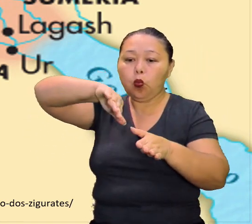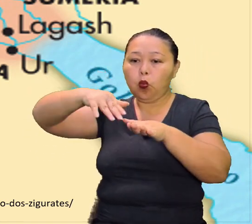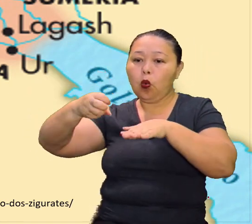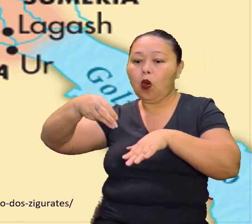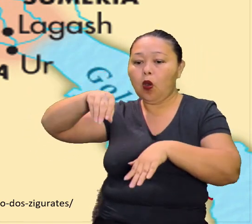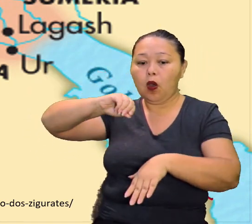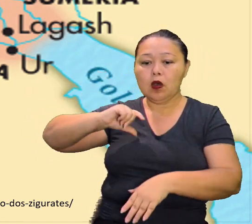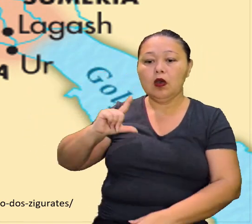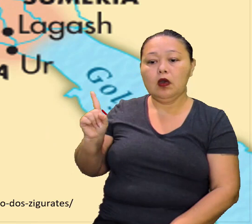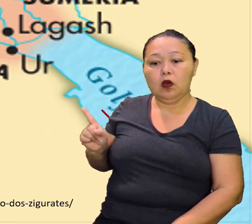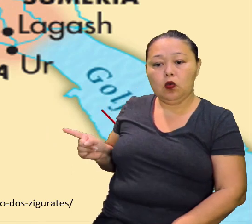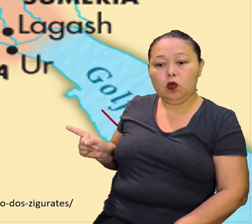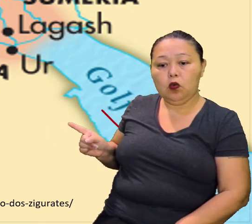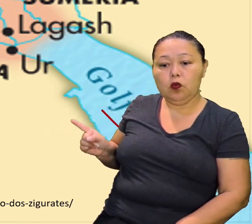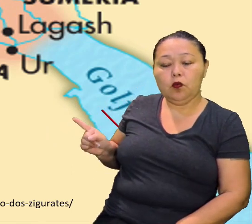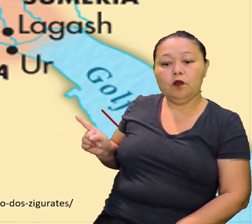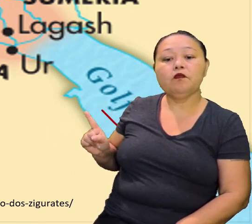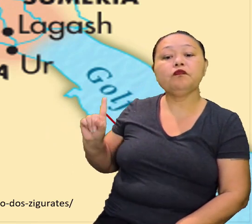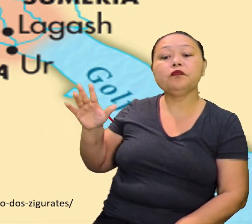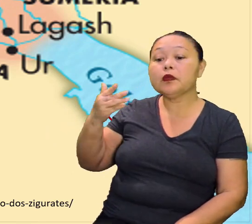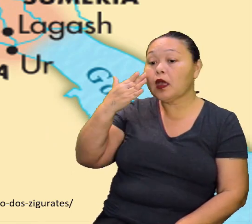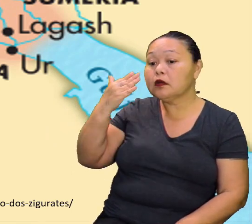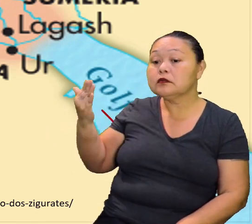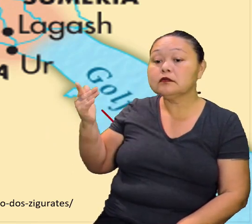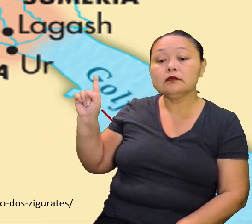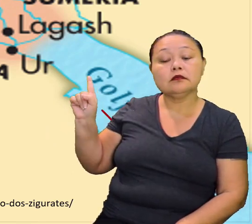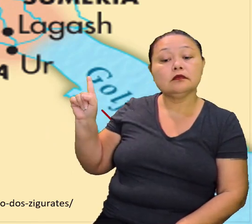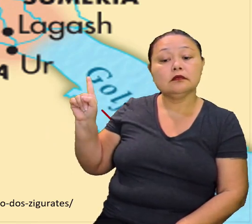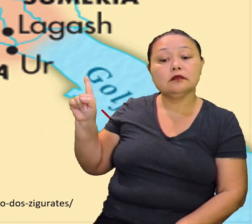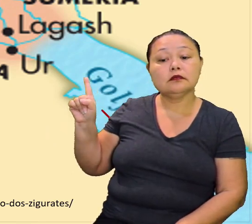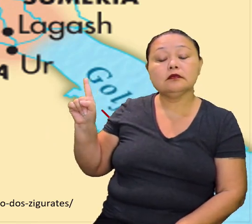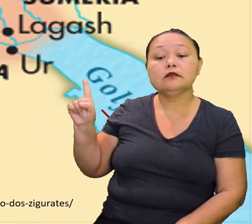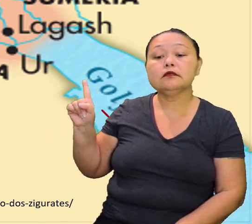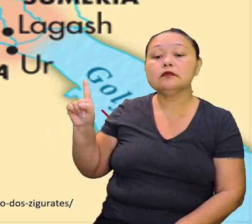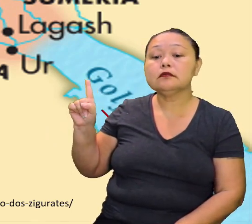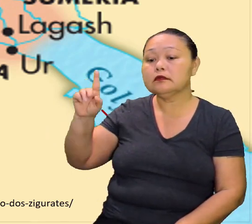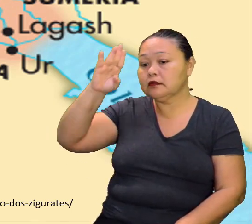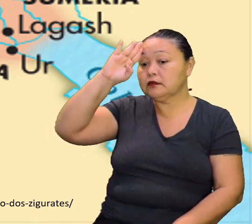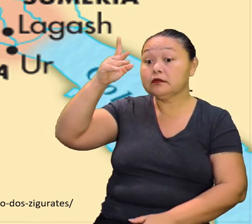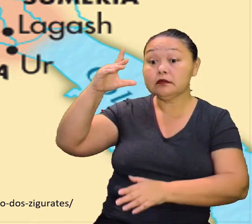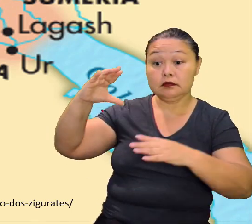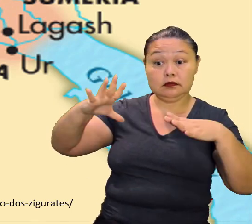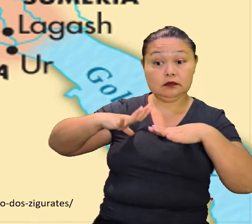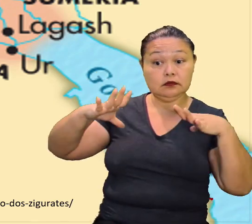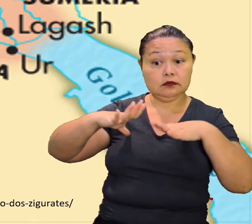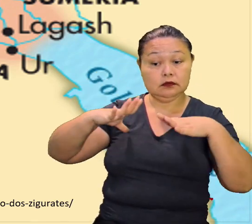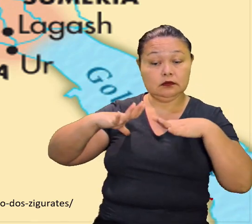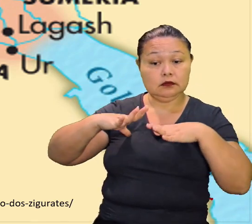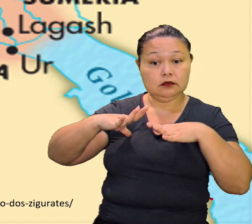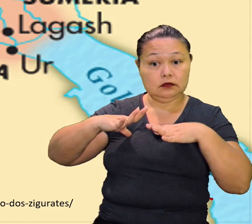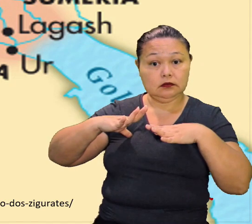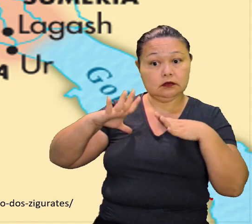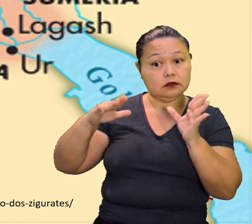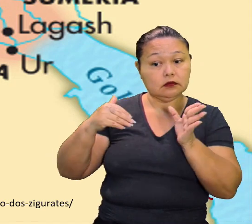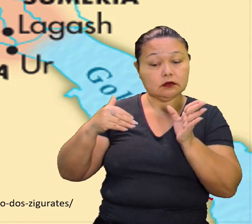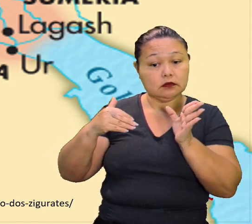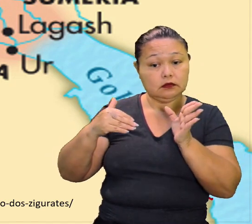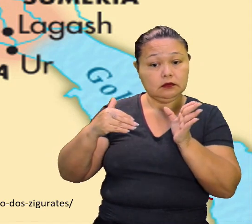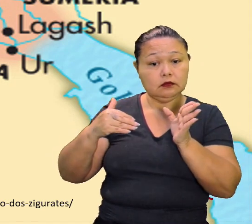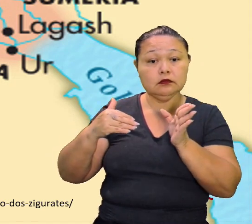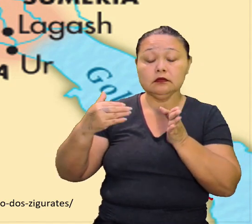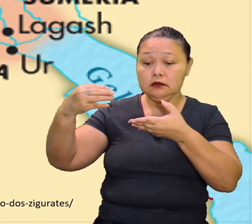o Golfo Pérsico. Vejam, senhores, as principais cidades que estão